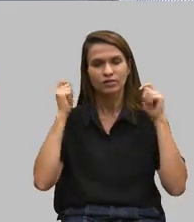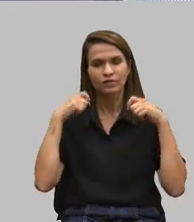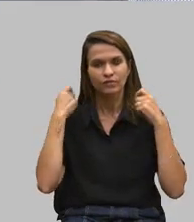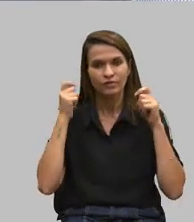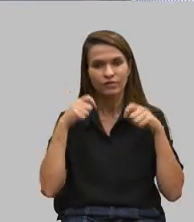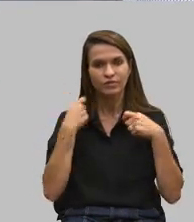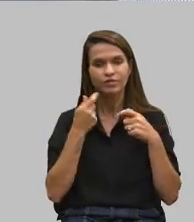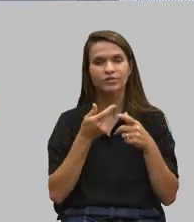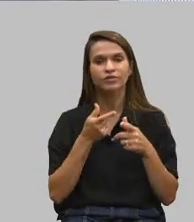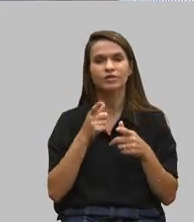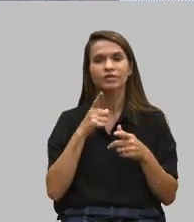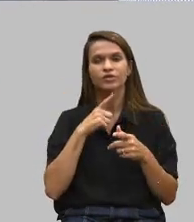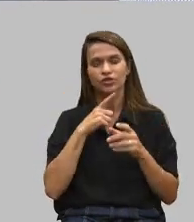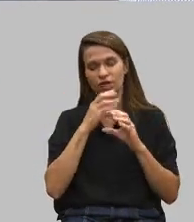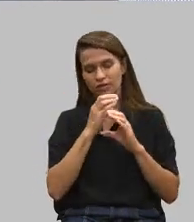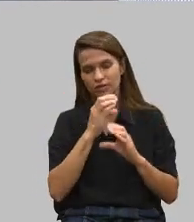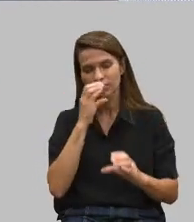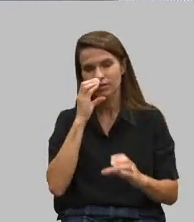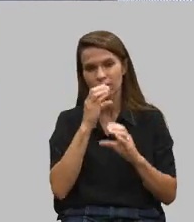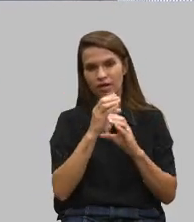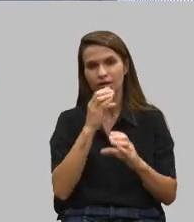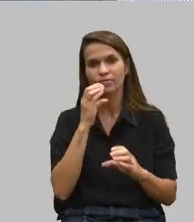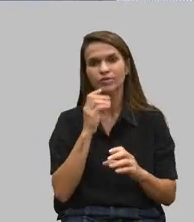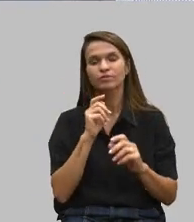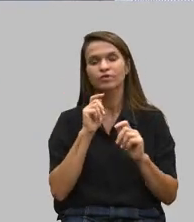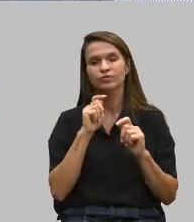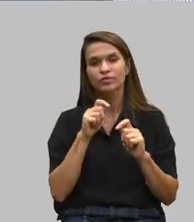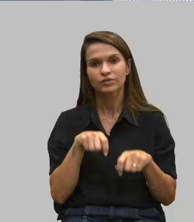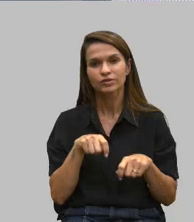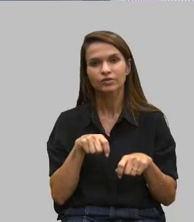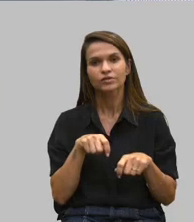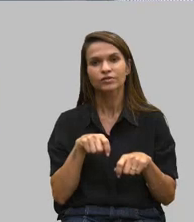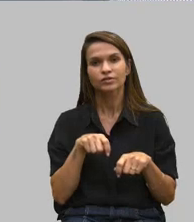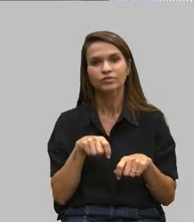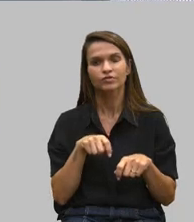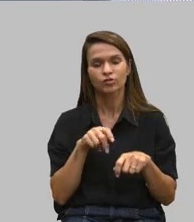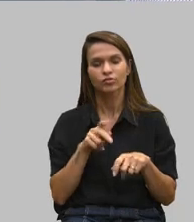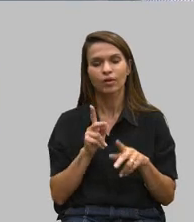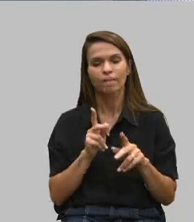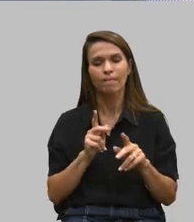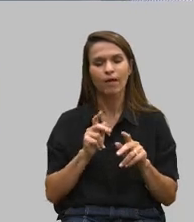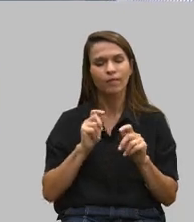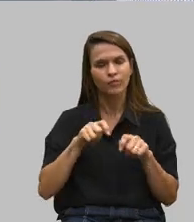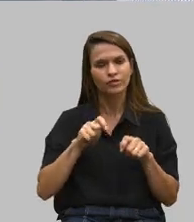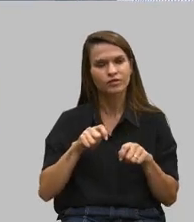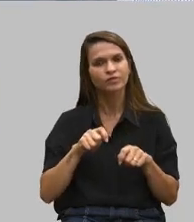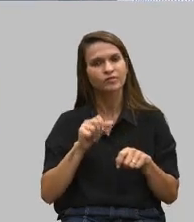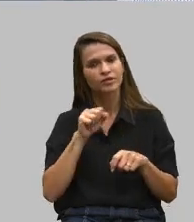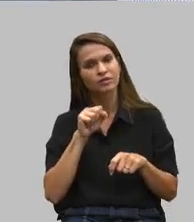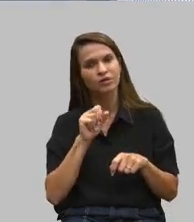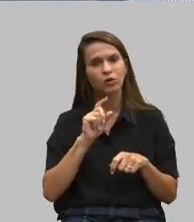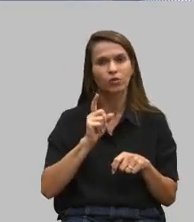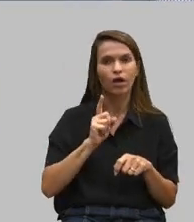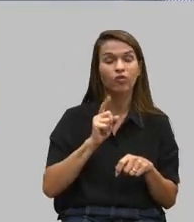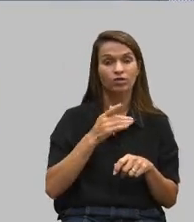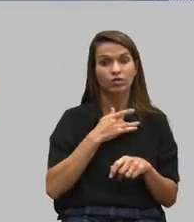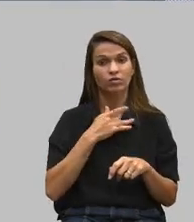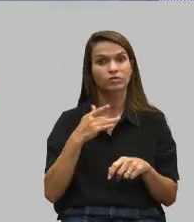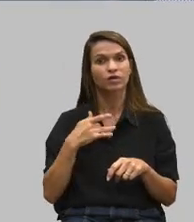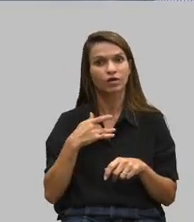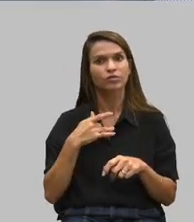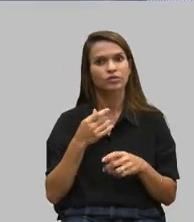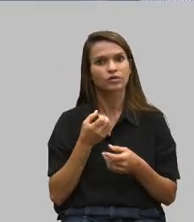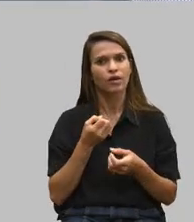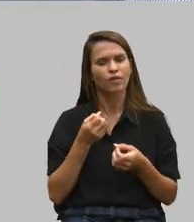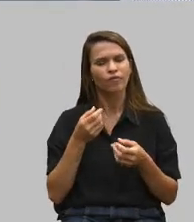passávamos por exames para podermos ser estarmos aptos ou não então a saúde sempre é muito bem-vinda